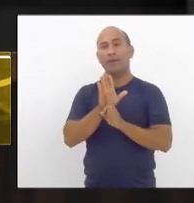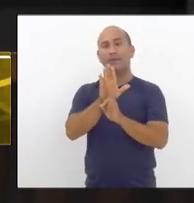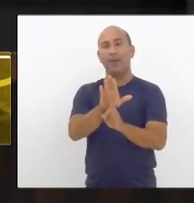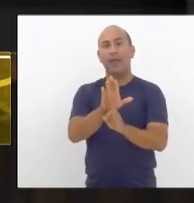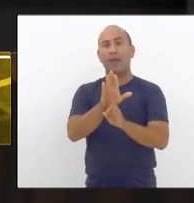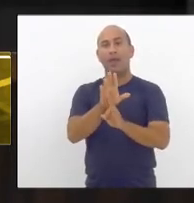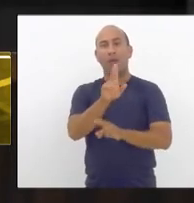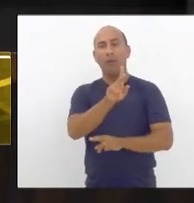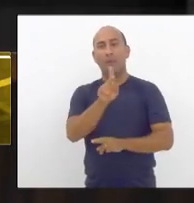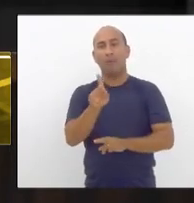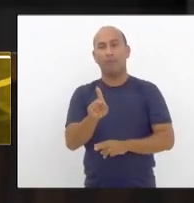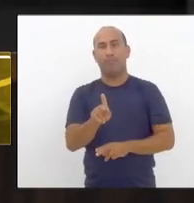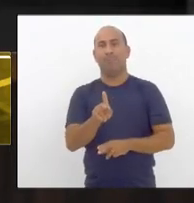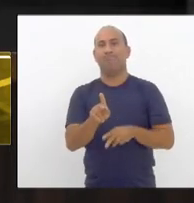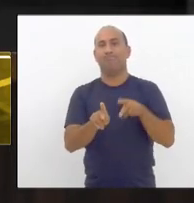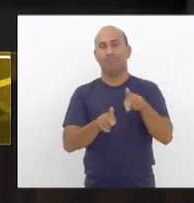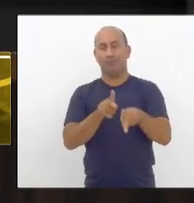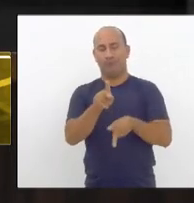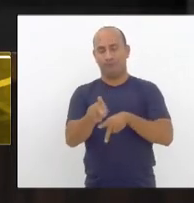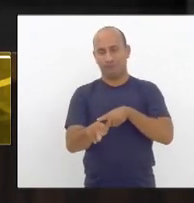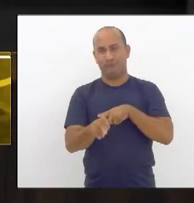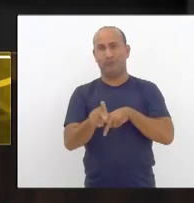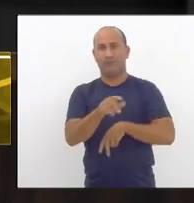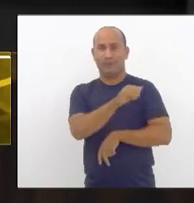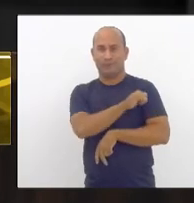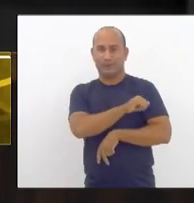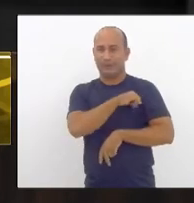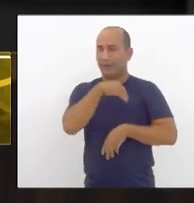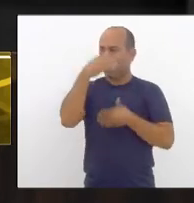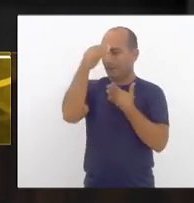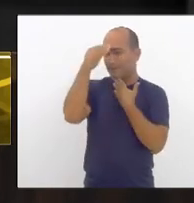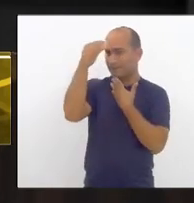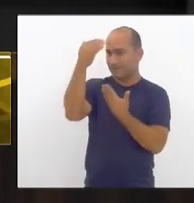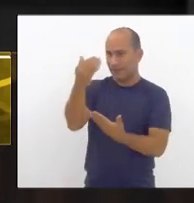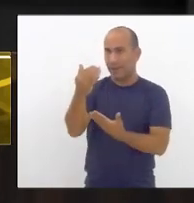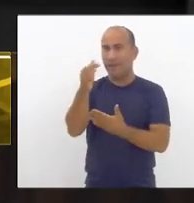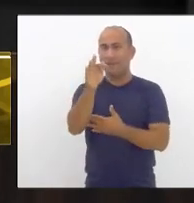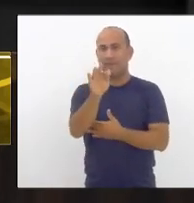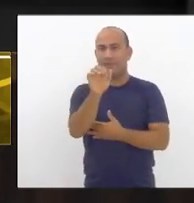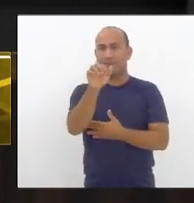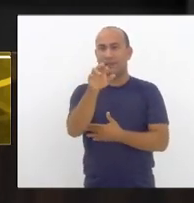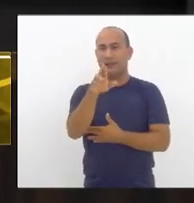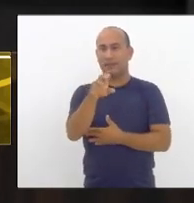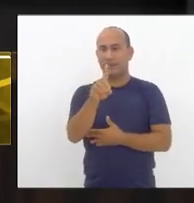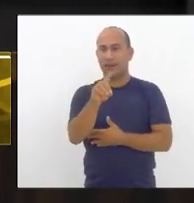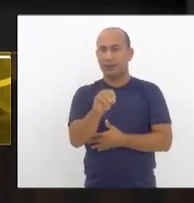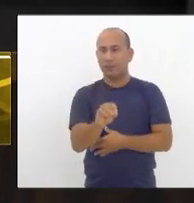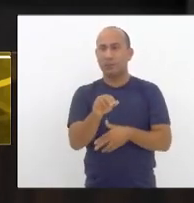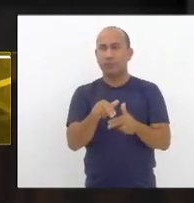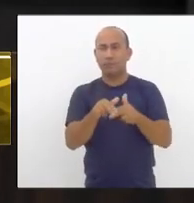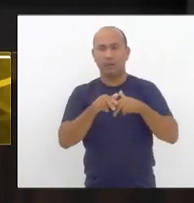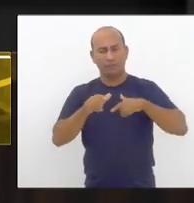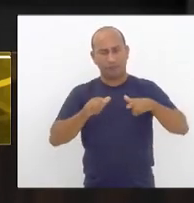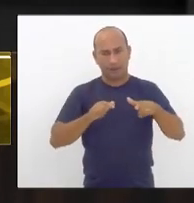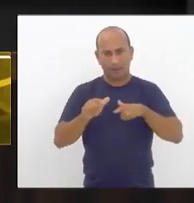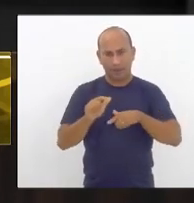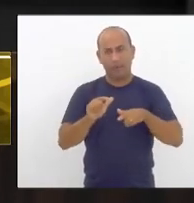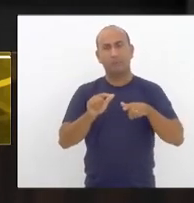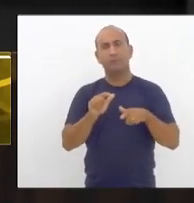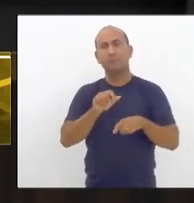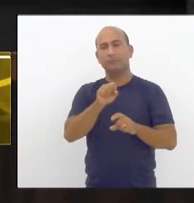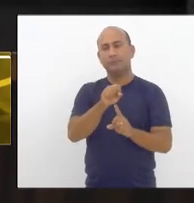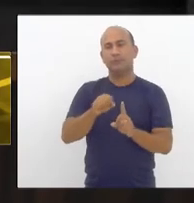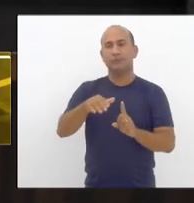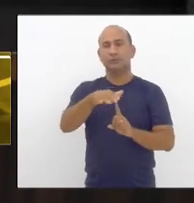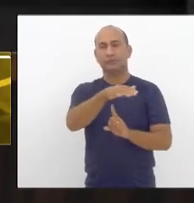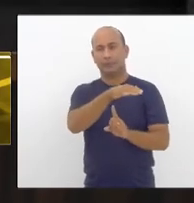Janeiro agradecemos ao excentíssimo senhor doutor pelo trabalho prestado a sociedade